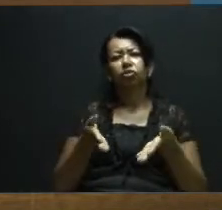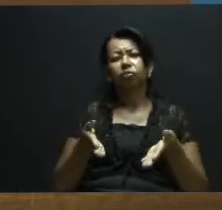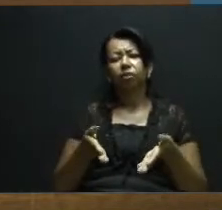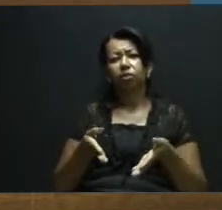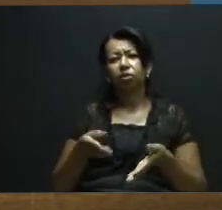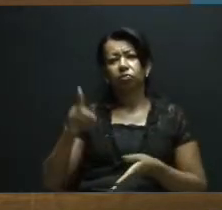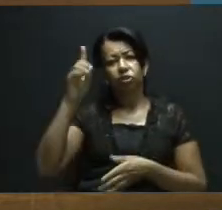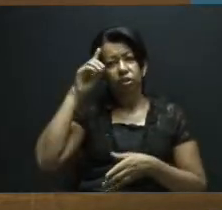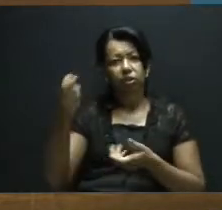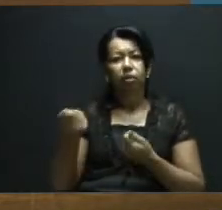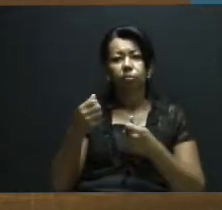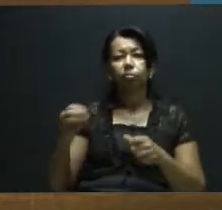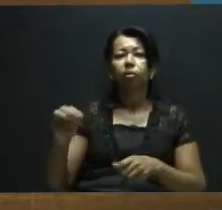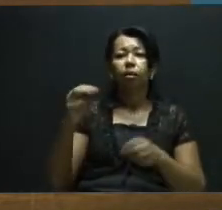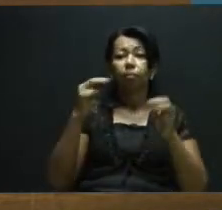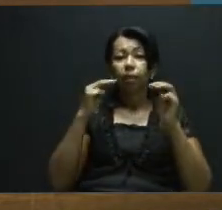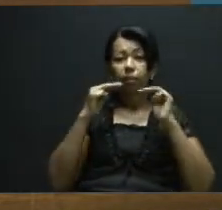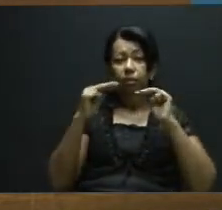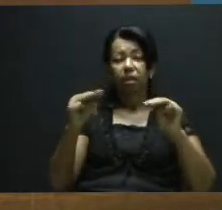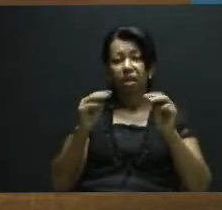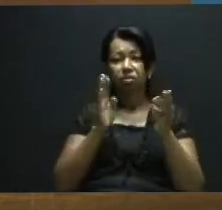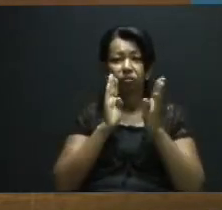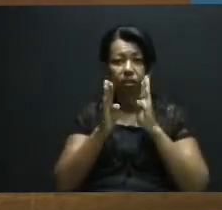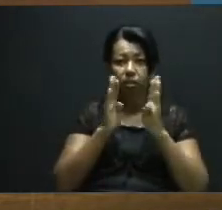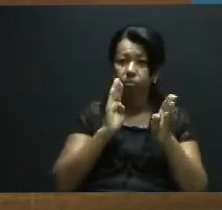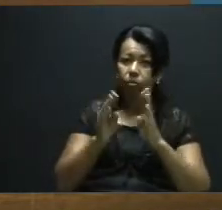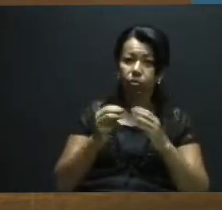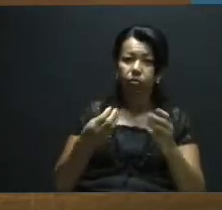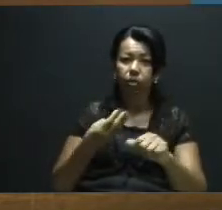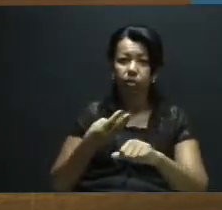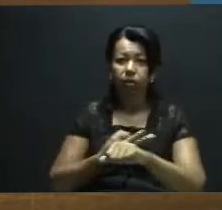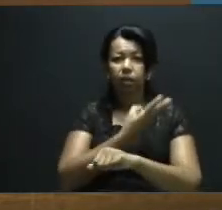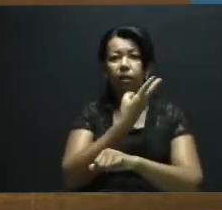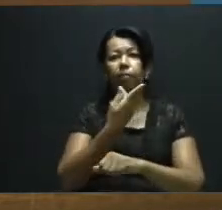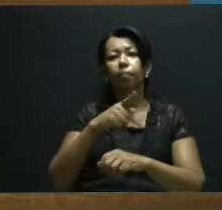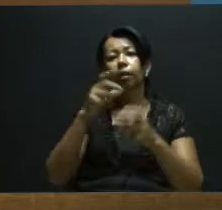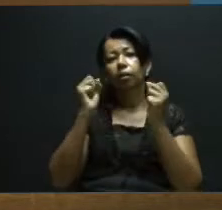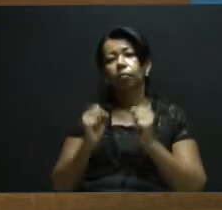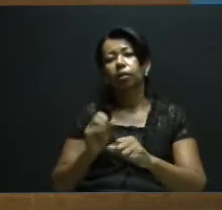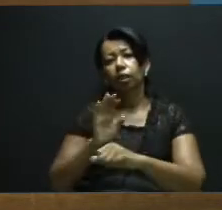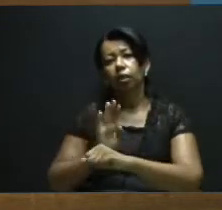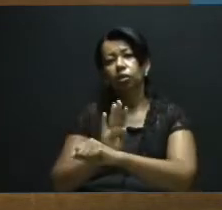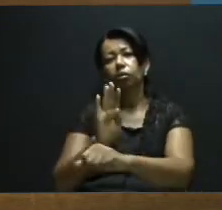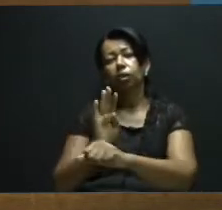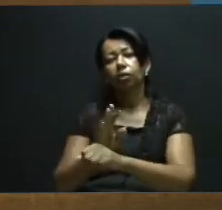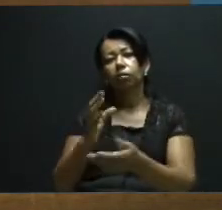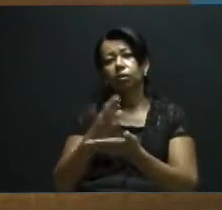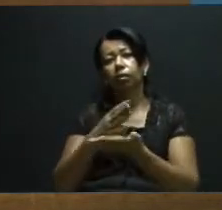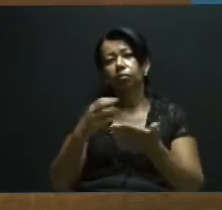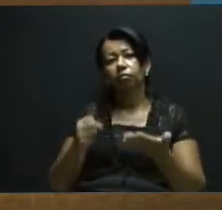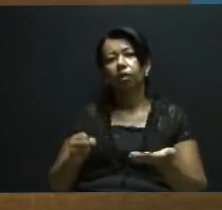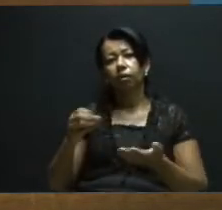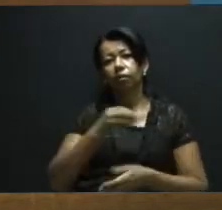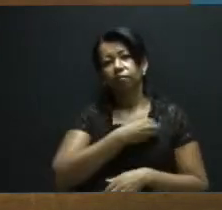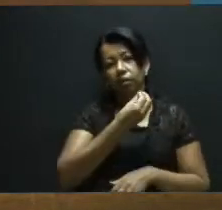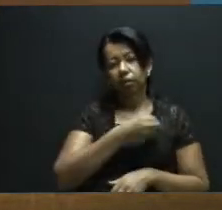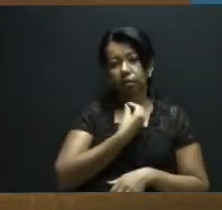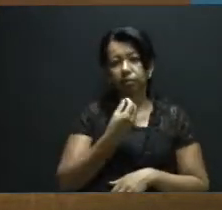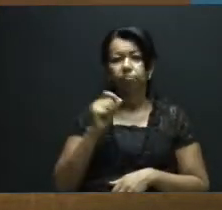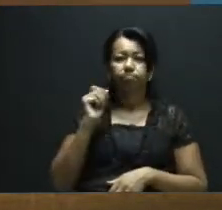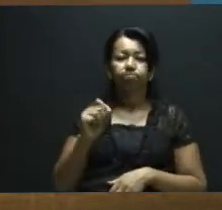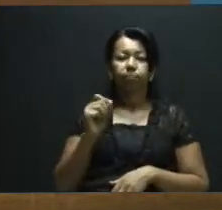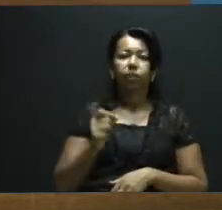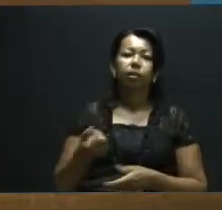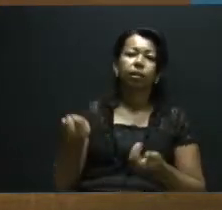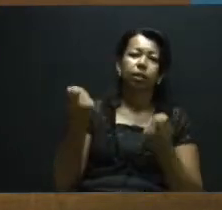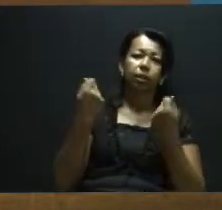mensagem beat zap facebook e outros meios para que a gente possa tá ajudando a salvar vidas e essa ação ela